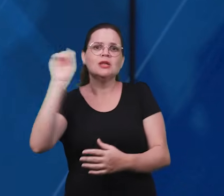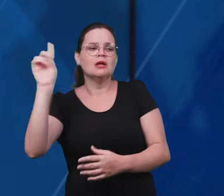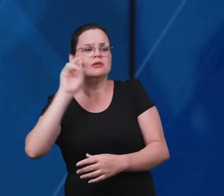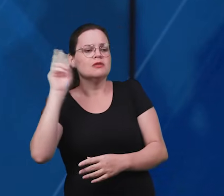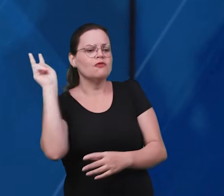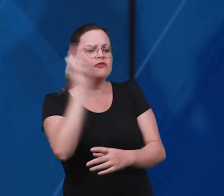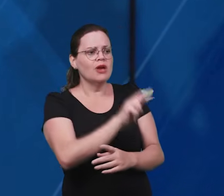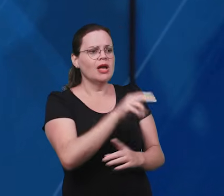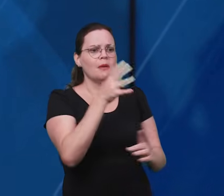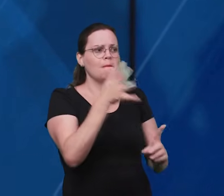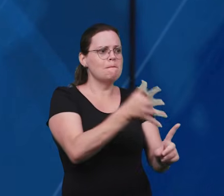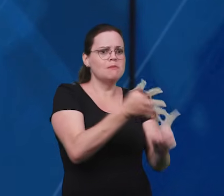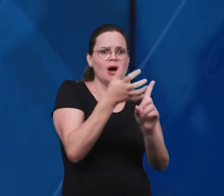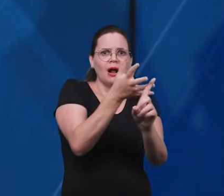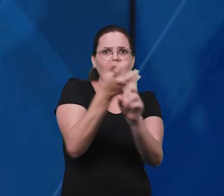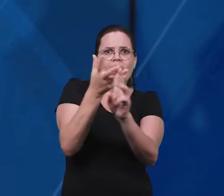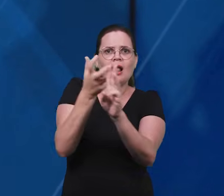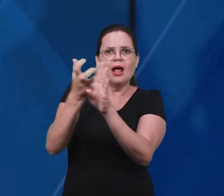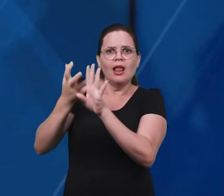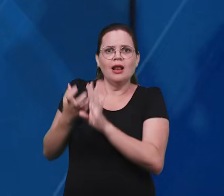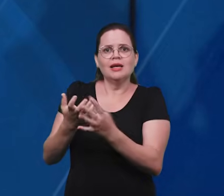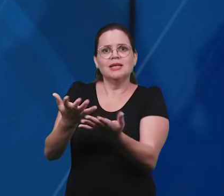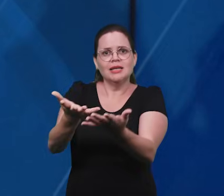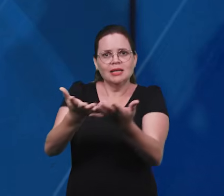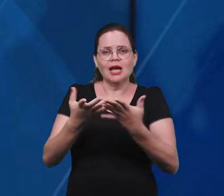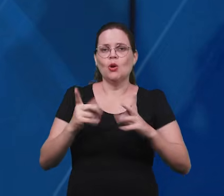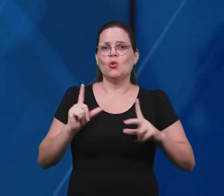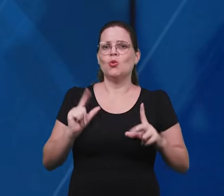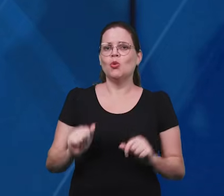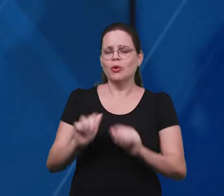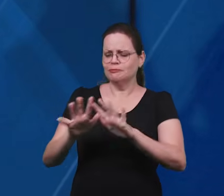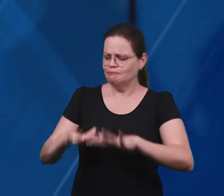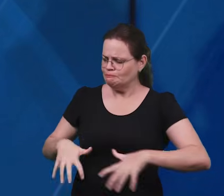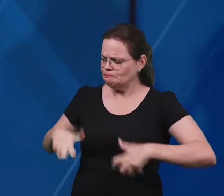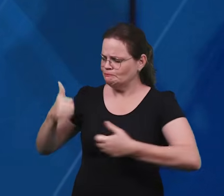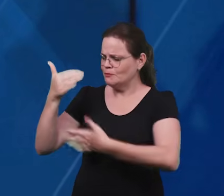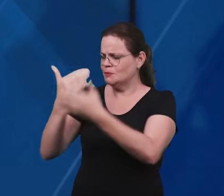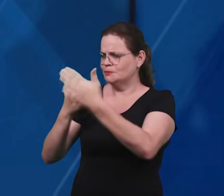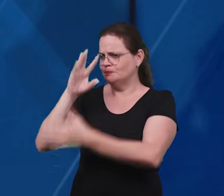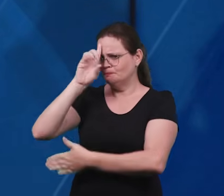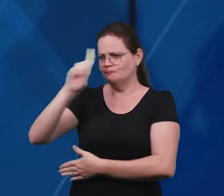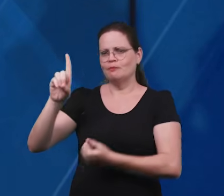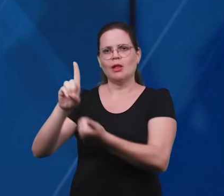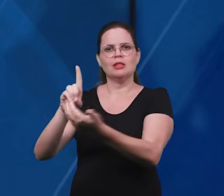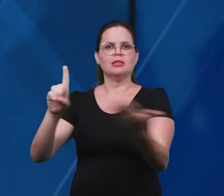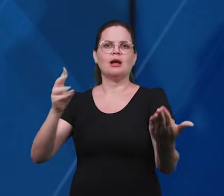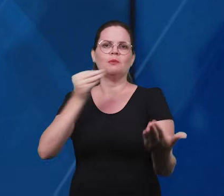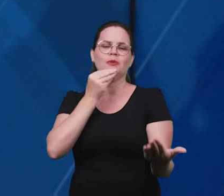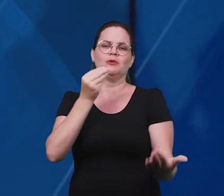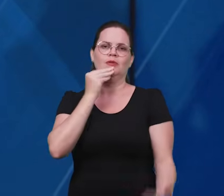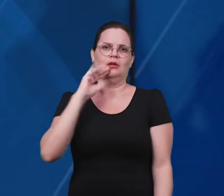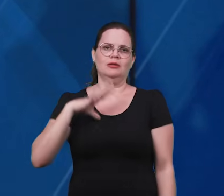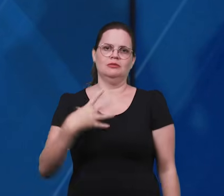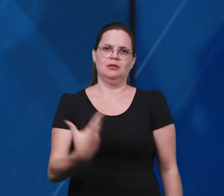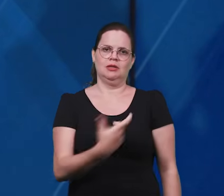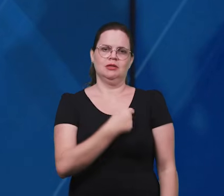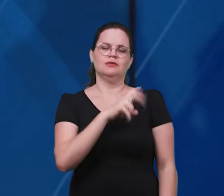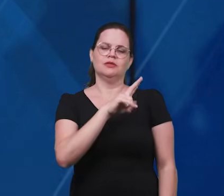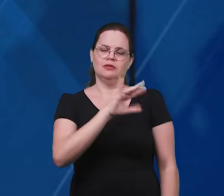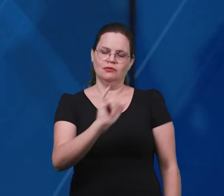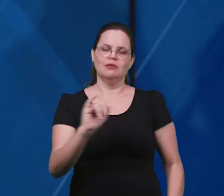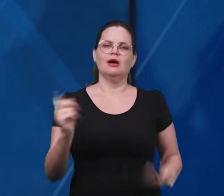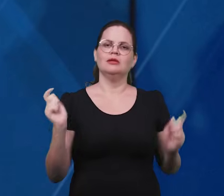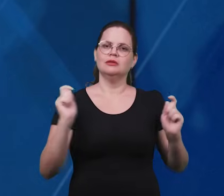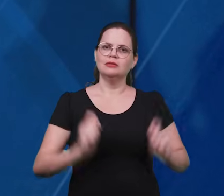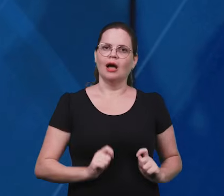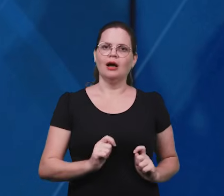famílias ou povos dispostos a se renderem aos pés do Senhor, a salvação de Deus estará ao